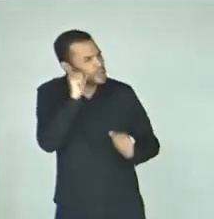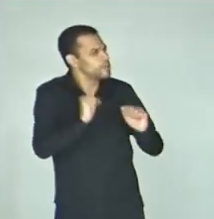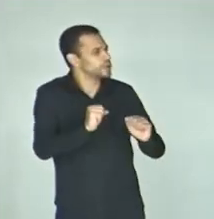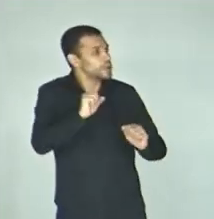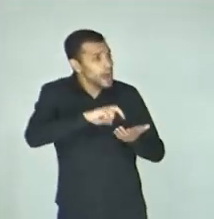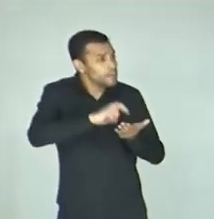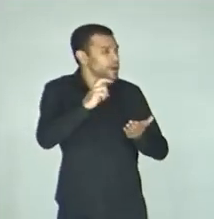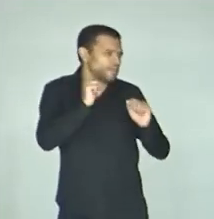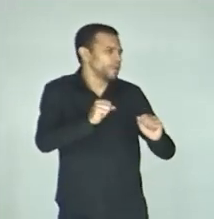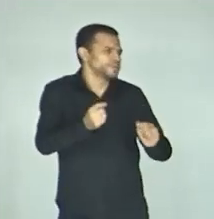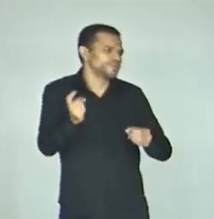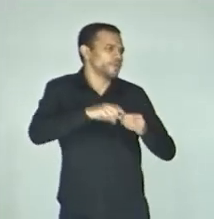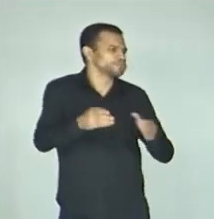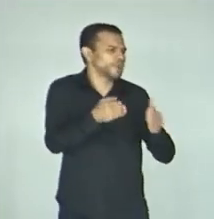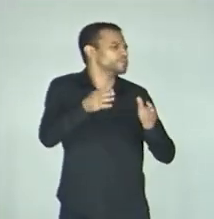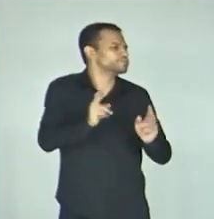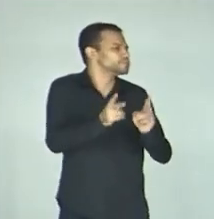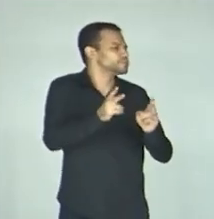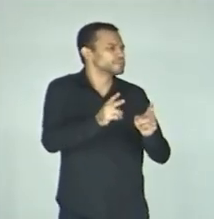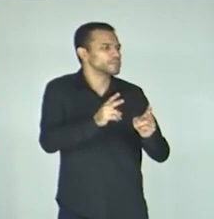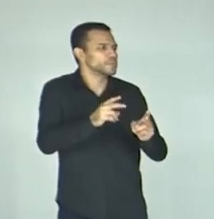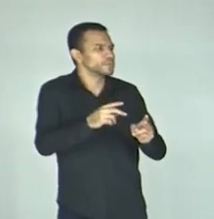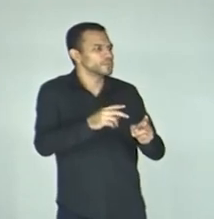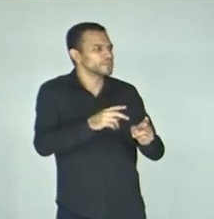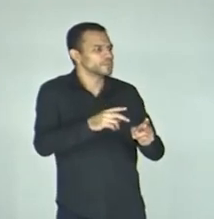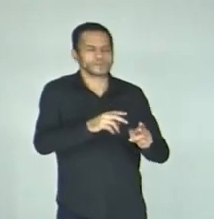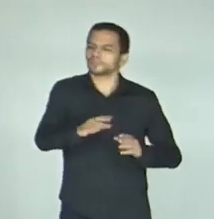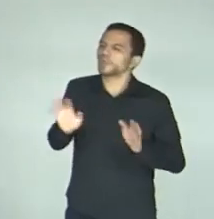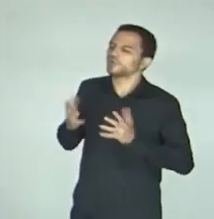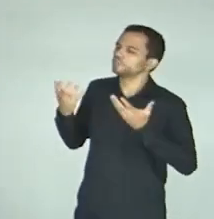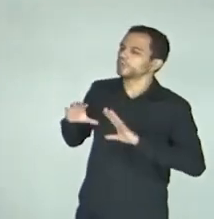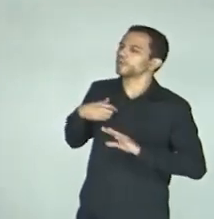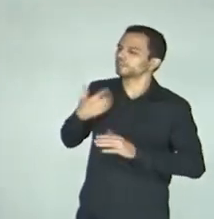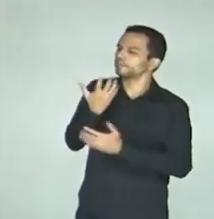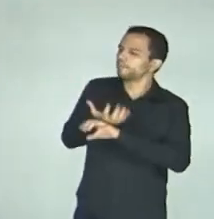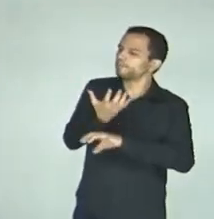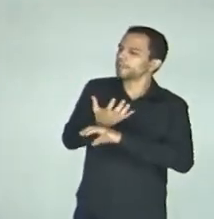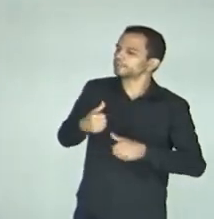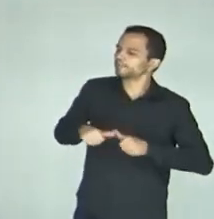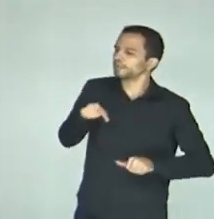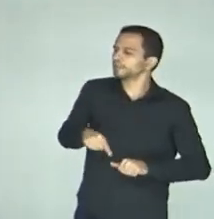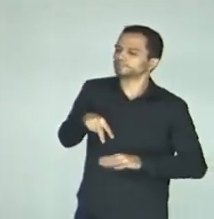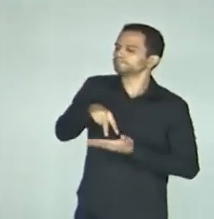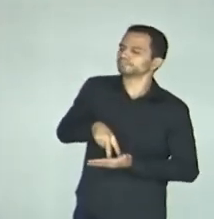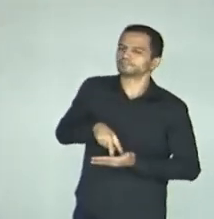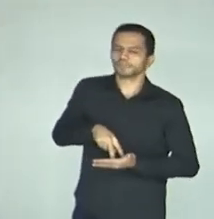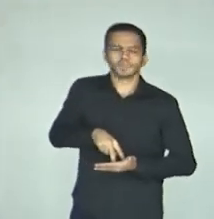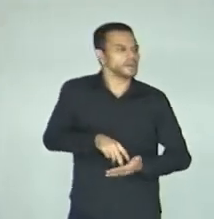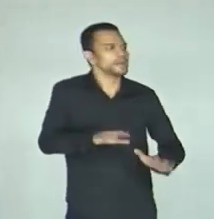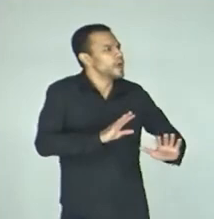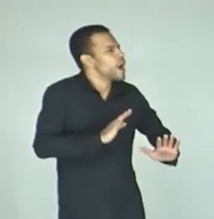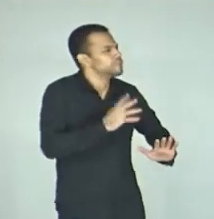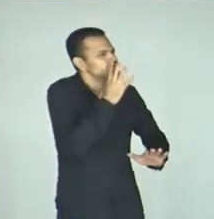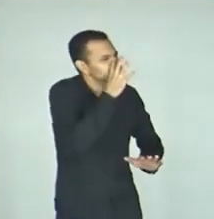seguirá um caminho não não passaremos a noite da praça responderam mais Lon insistiu